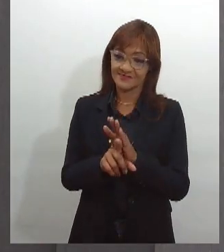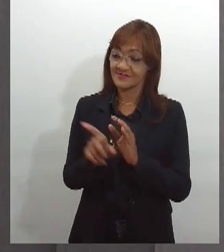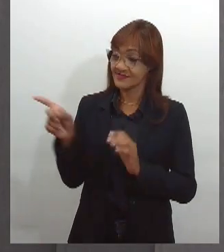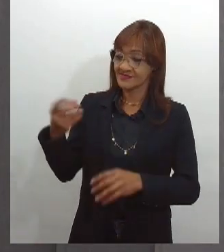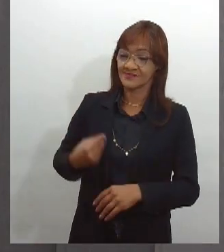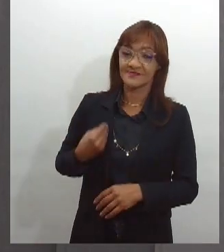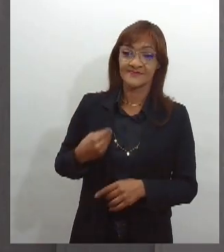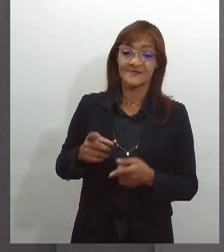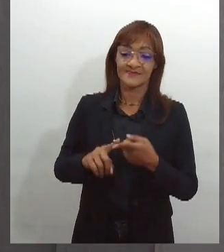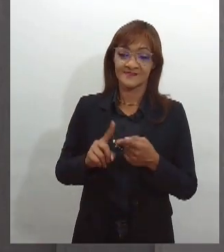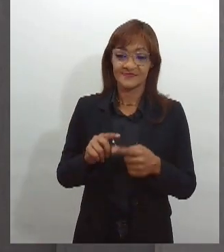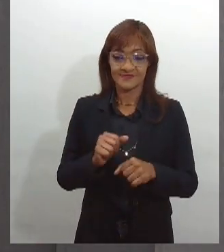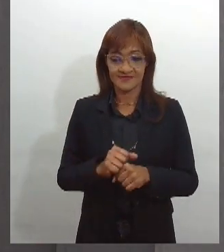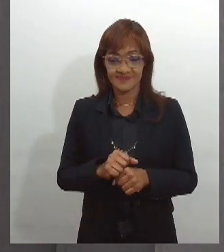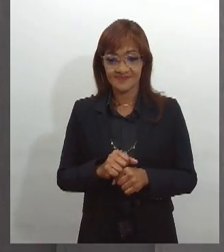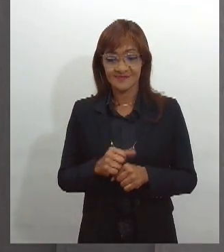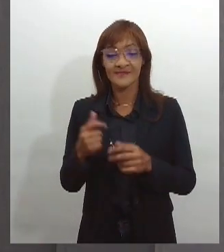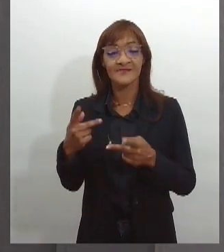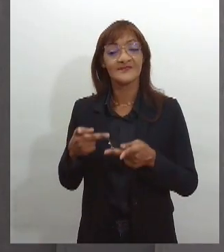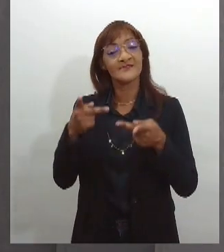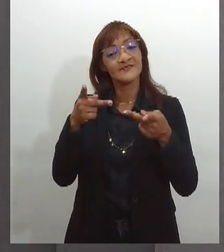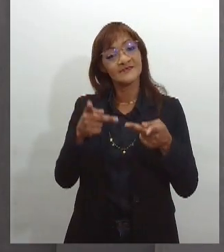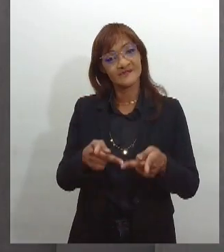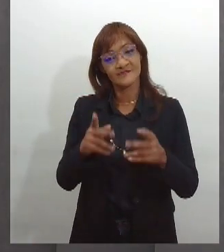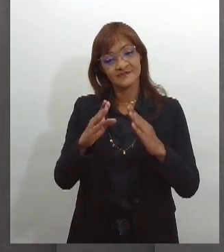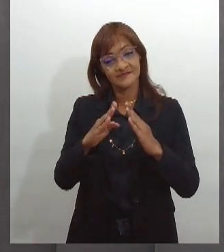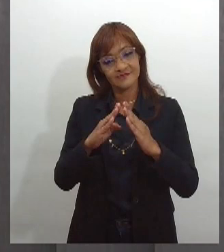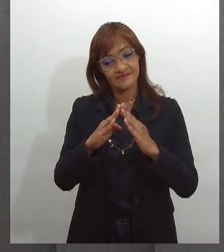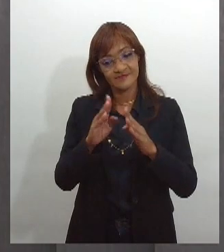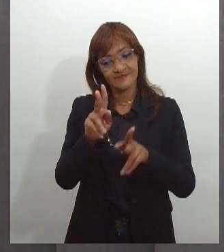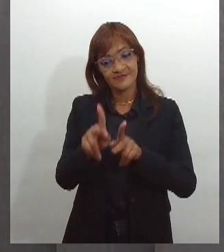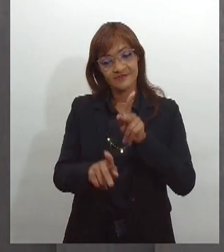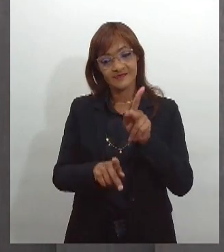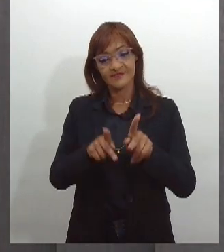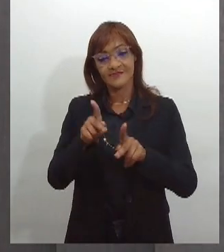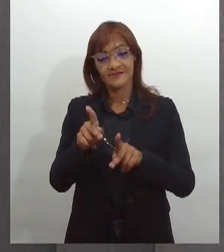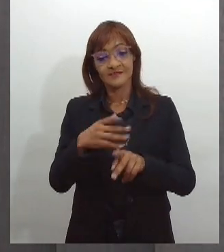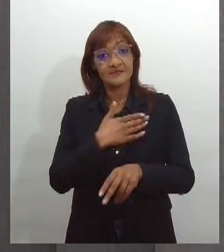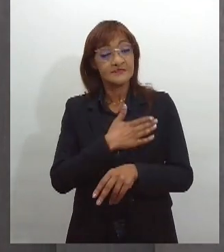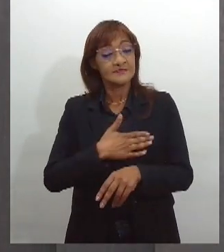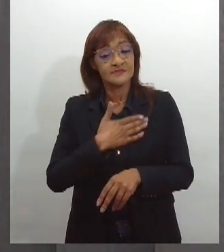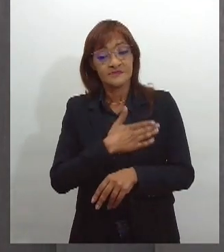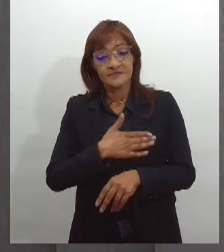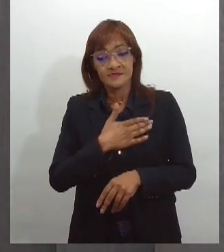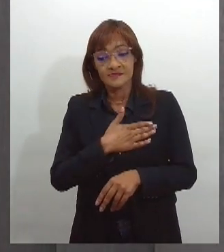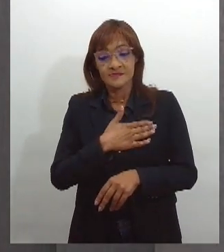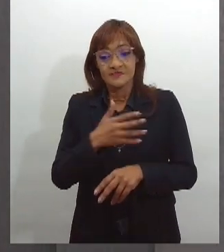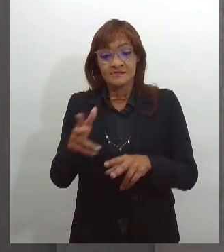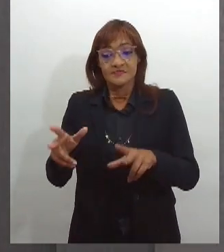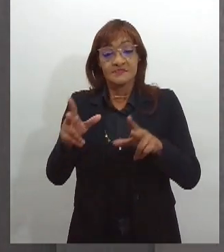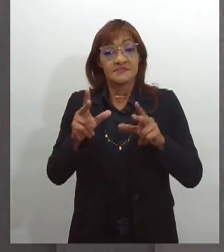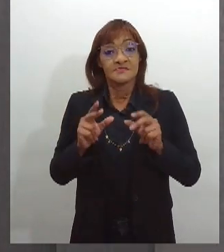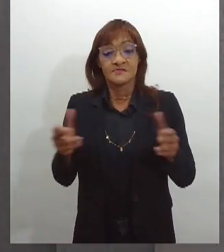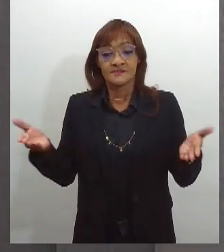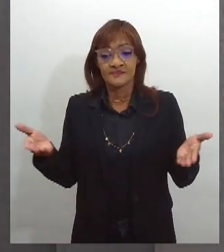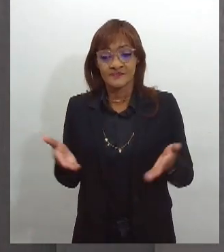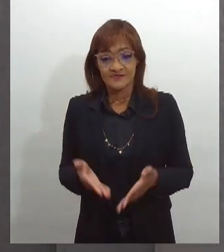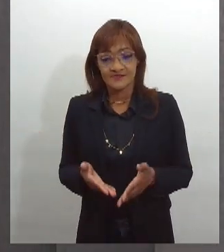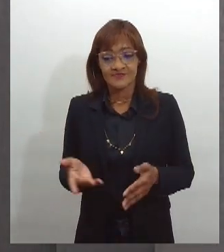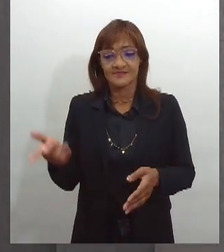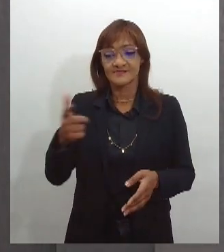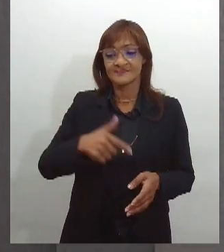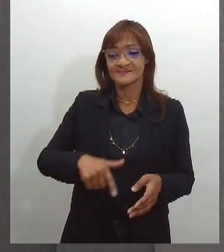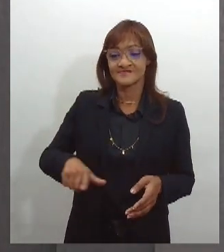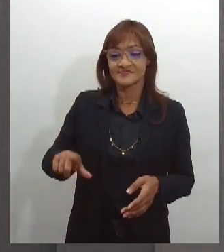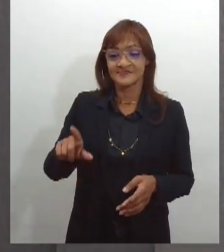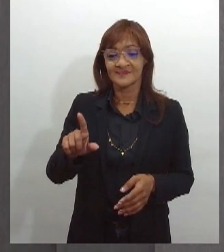projeto Visita a Casa do Povo, que eu gosto bastante, e que recebeu, desta vez, em mais uma edição, estudantes